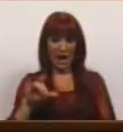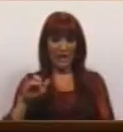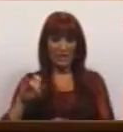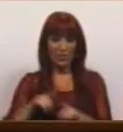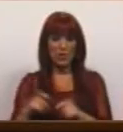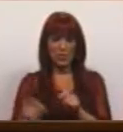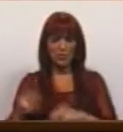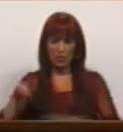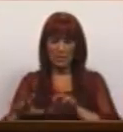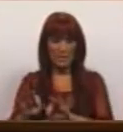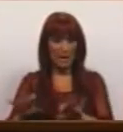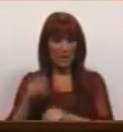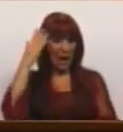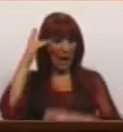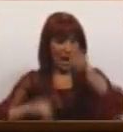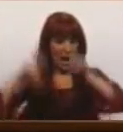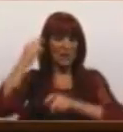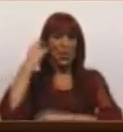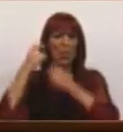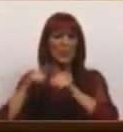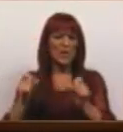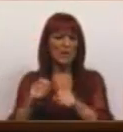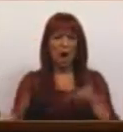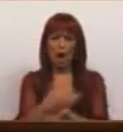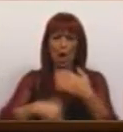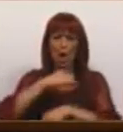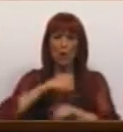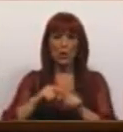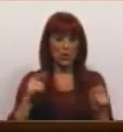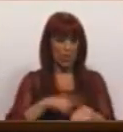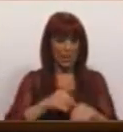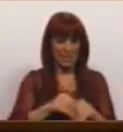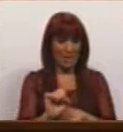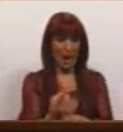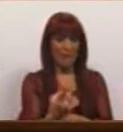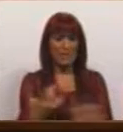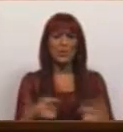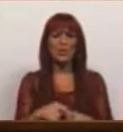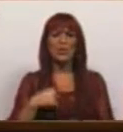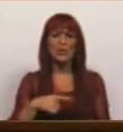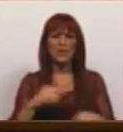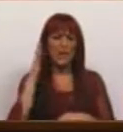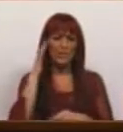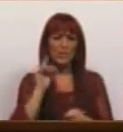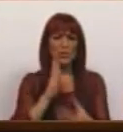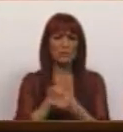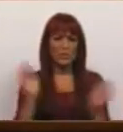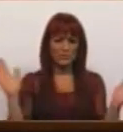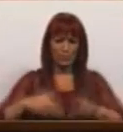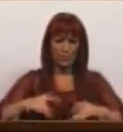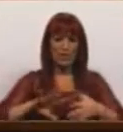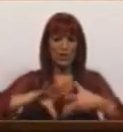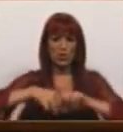fundo financeiro e como tal especulativo que procura o maior lucro no menor espaço de tempo, está a decorrer um processo de desmantelamento